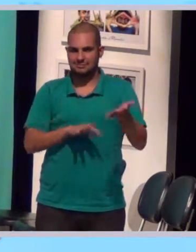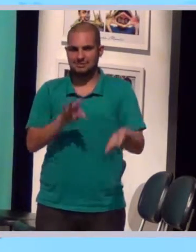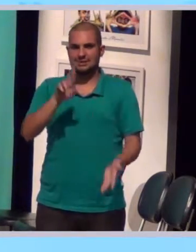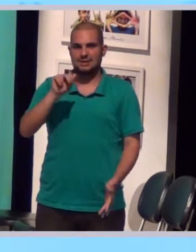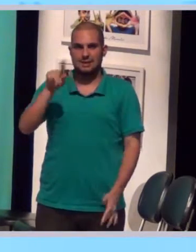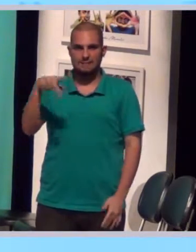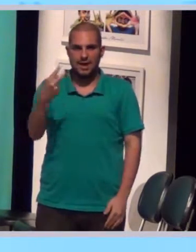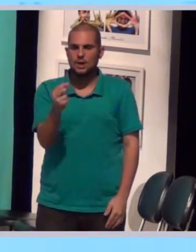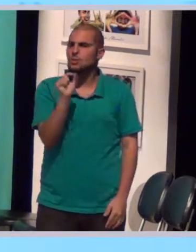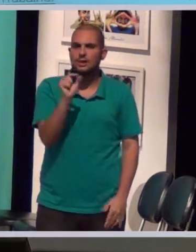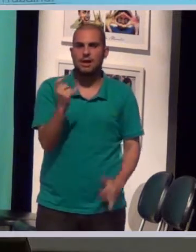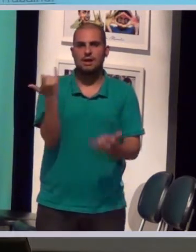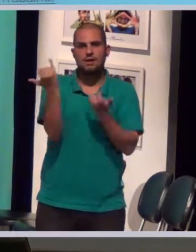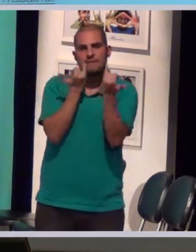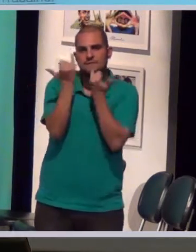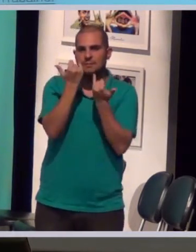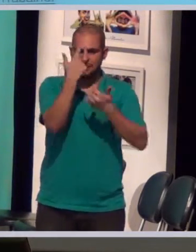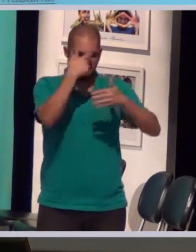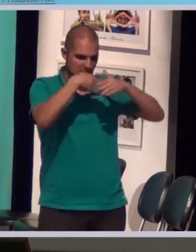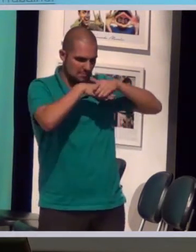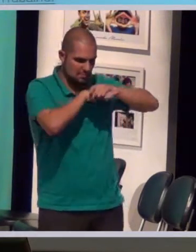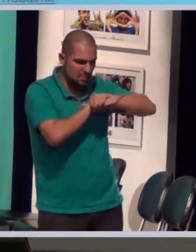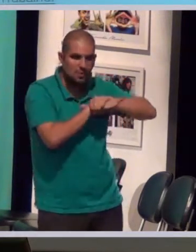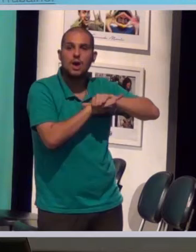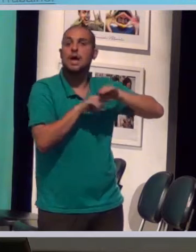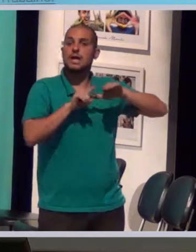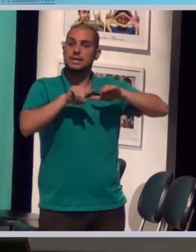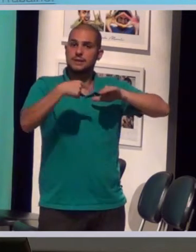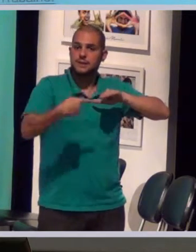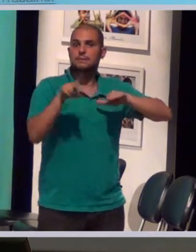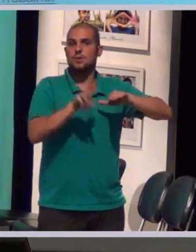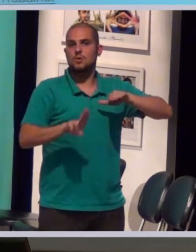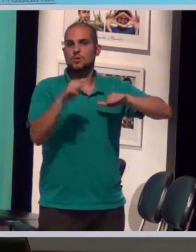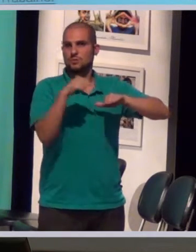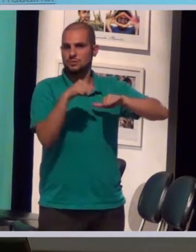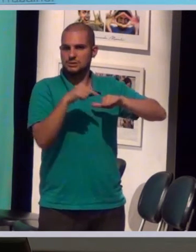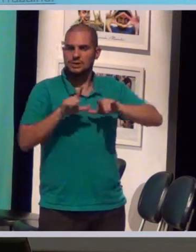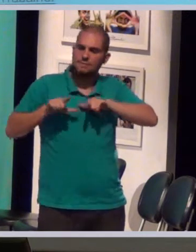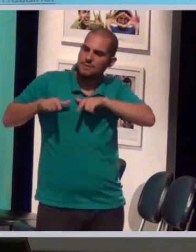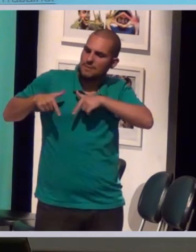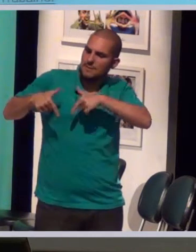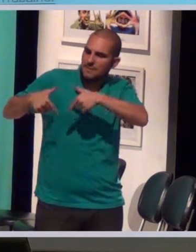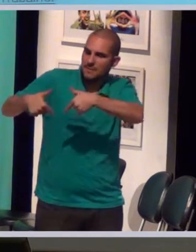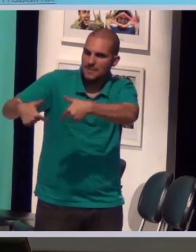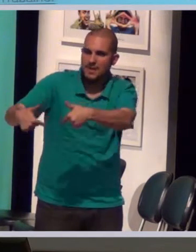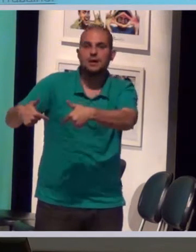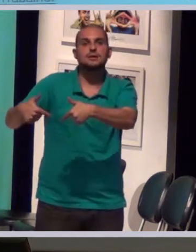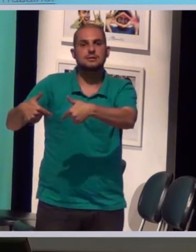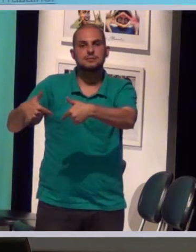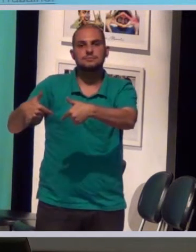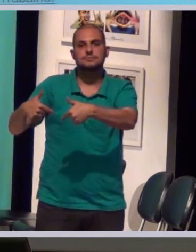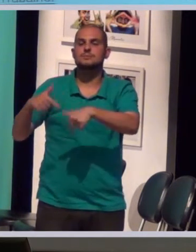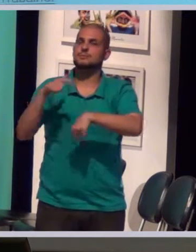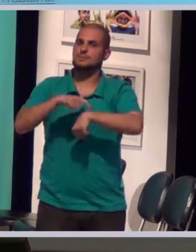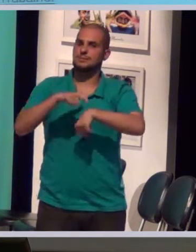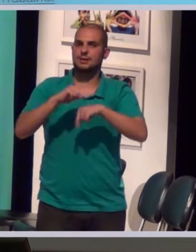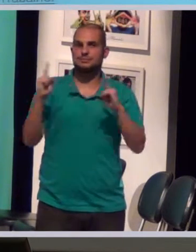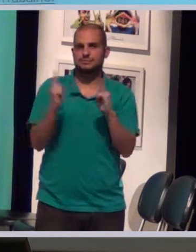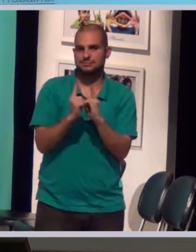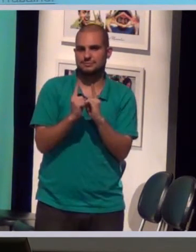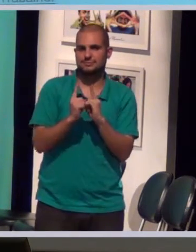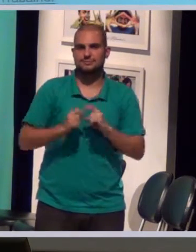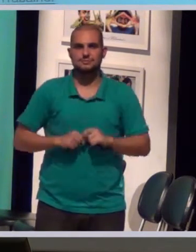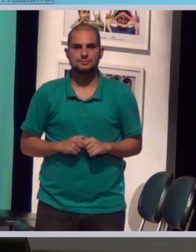armazenar informações e trabalhar com essas informações e manipular essas informações em um curto período de